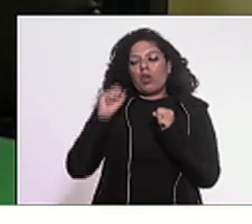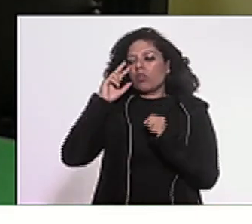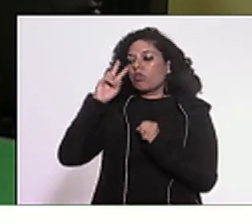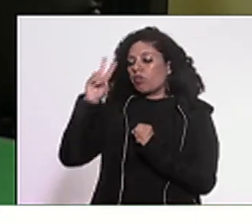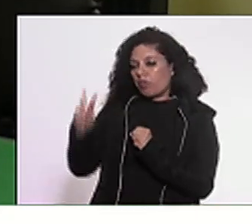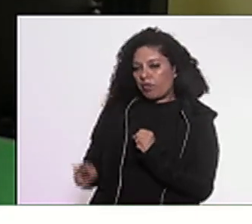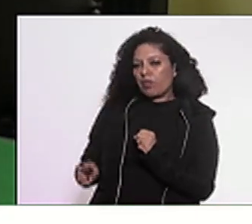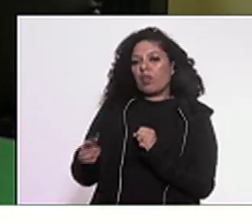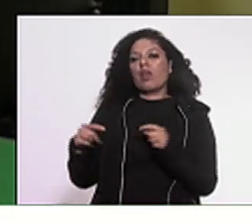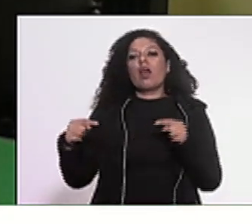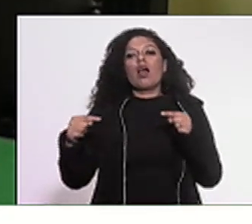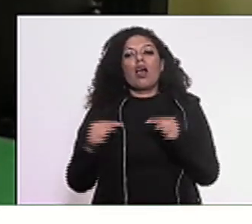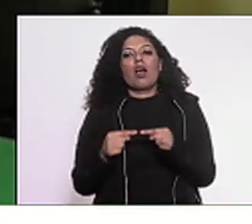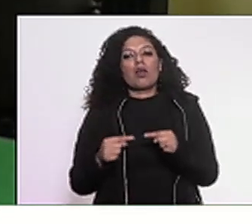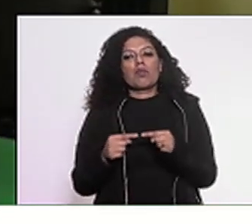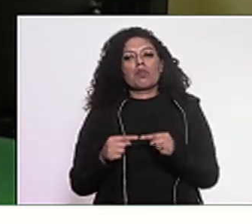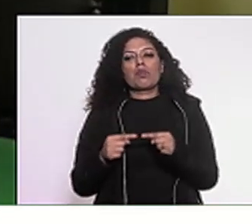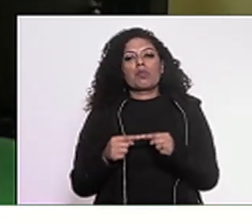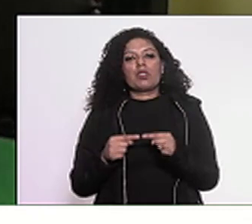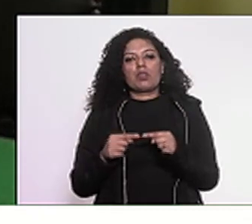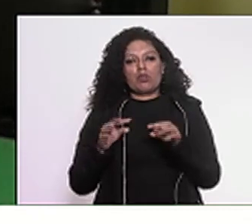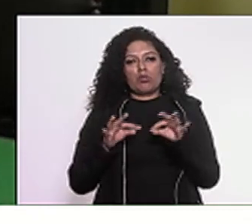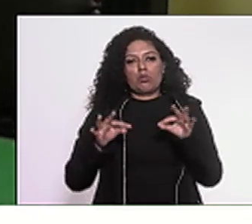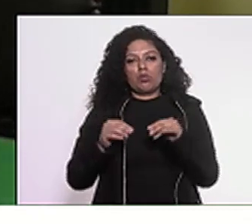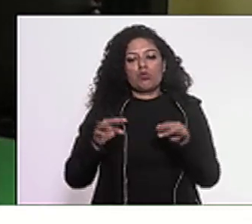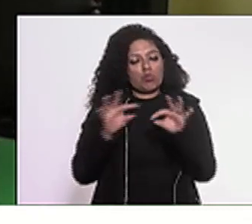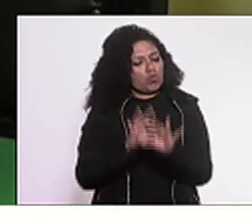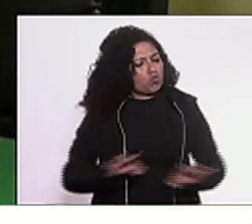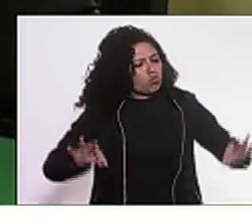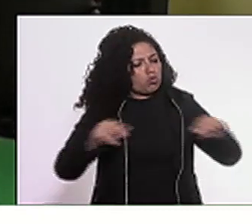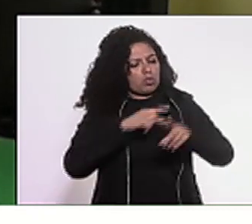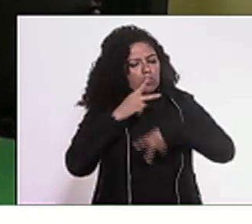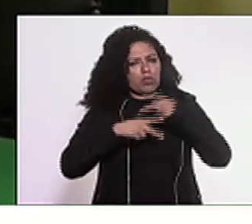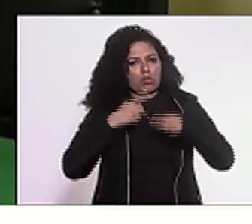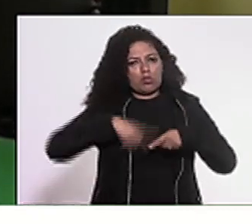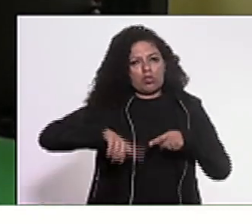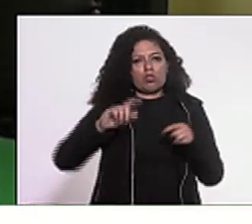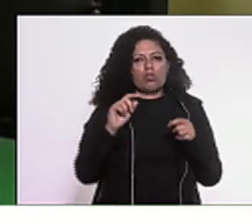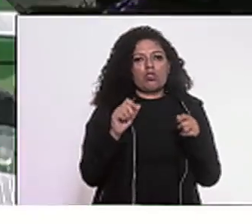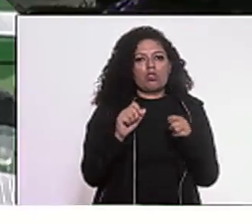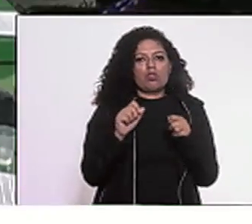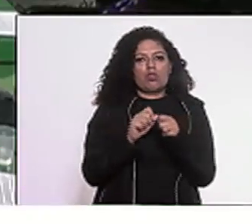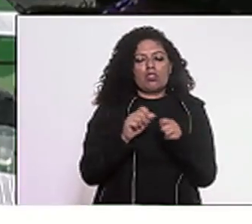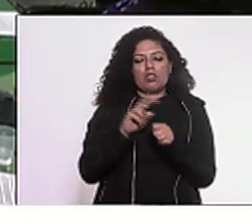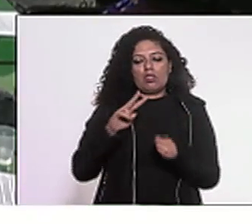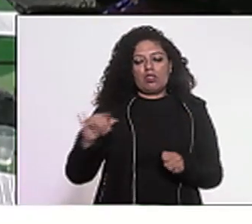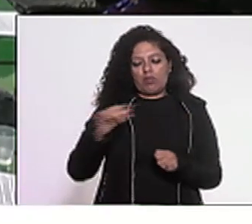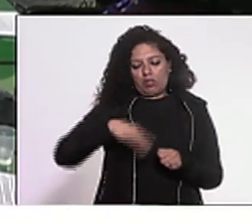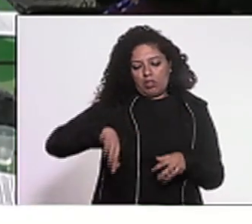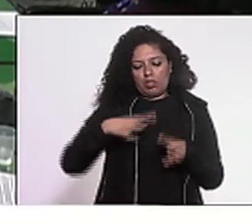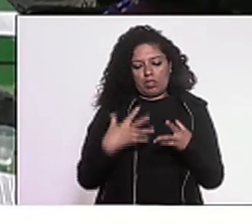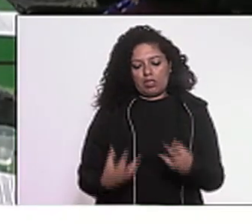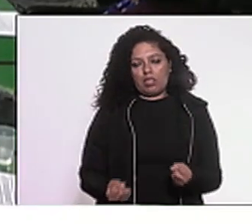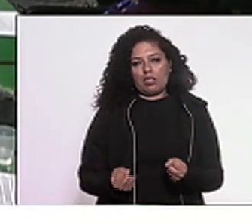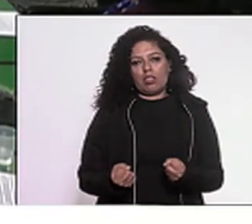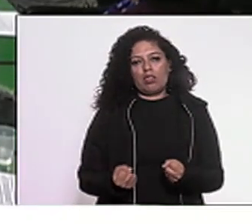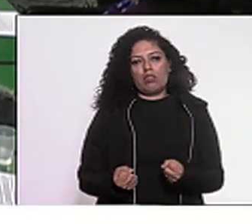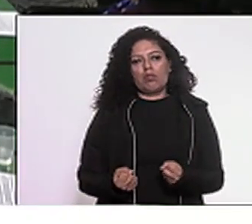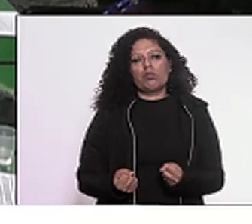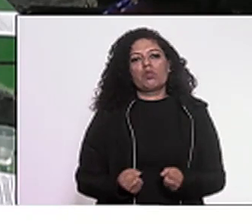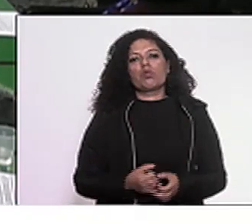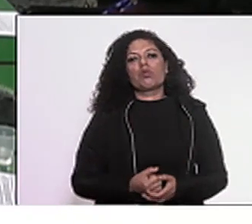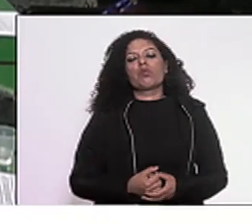lá Está deferida, a gente já vai fazer isso. Que bom. Sua sugestão está acatada.